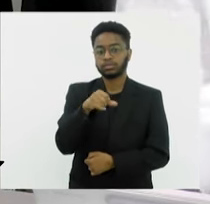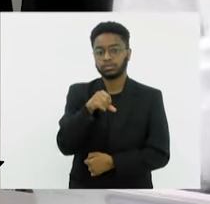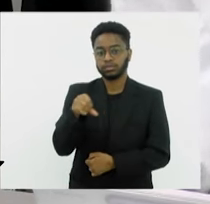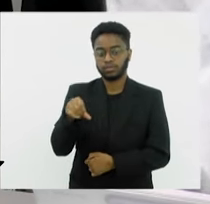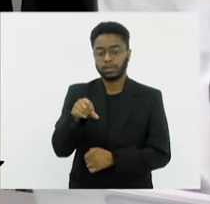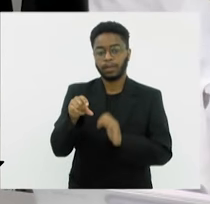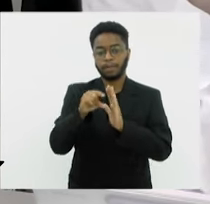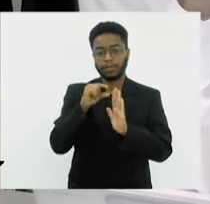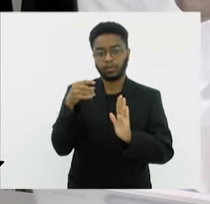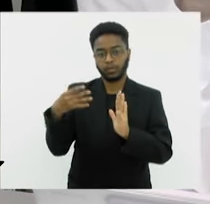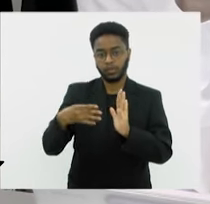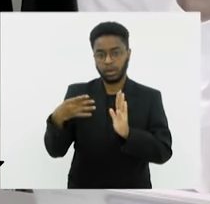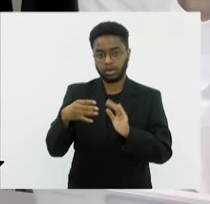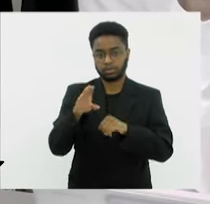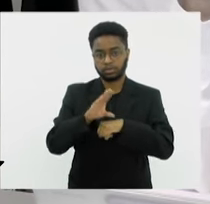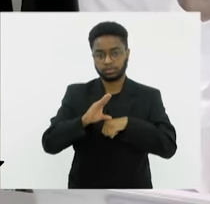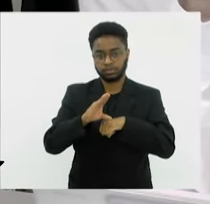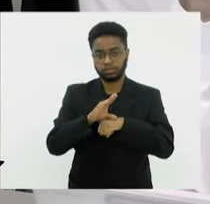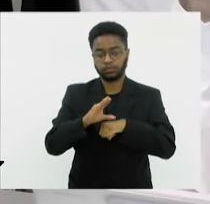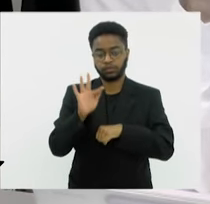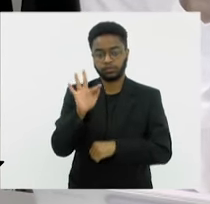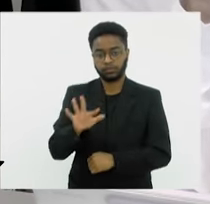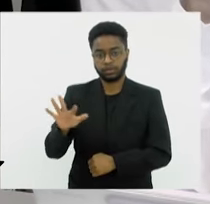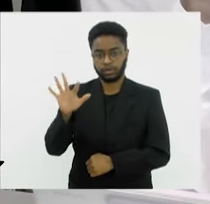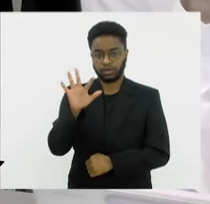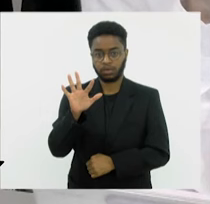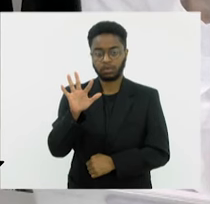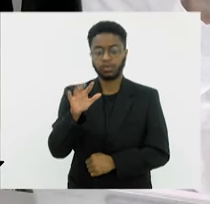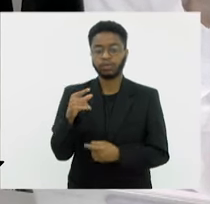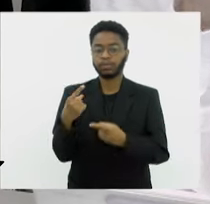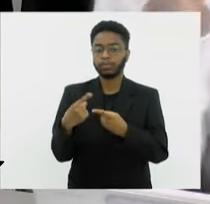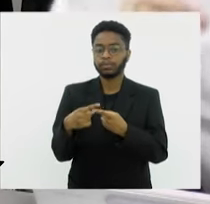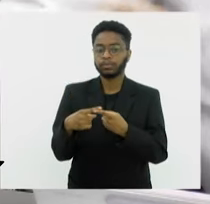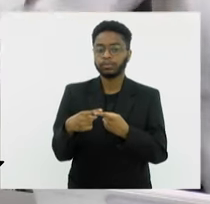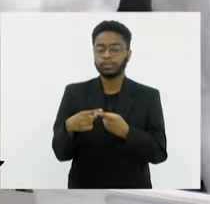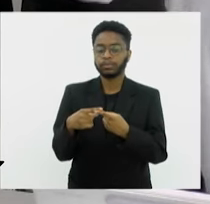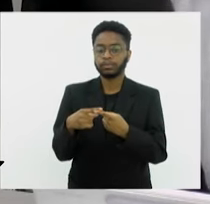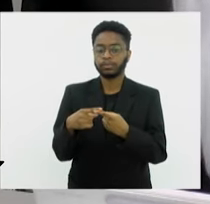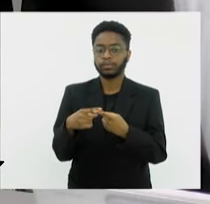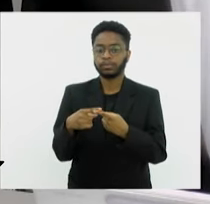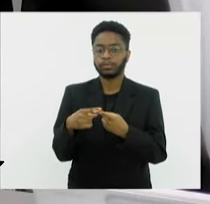parágrafo 4º da Constituição da República, que veda a